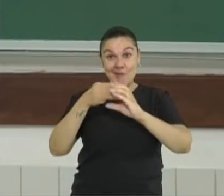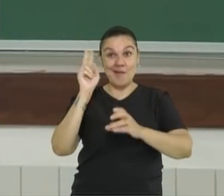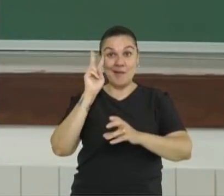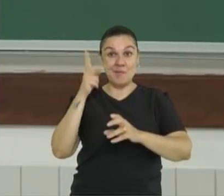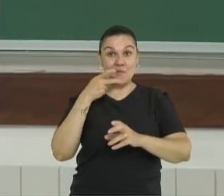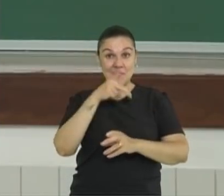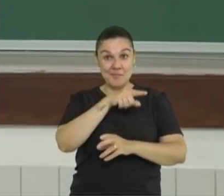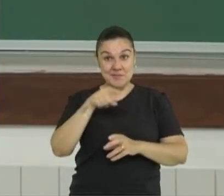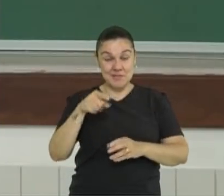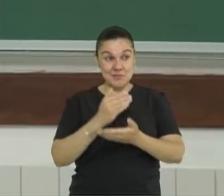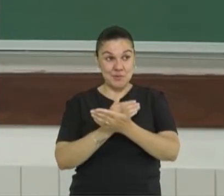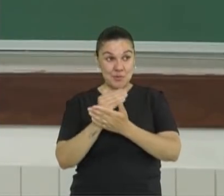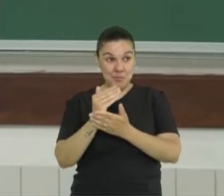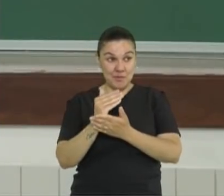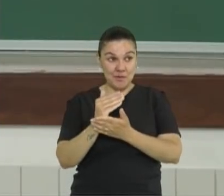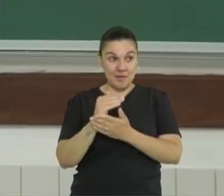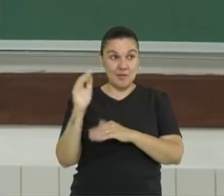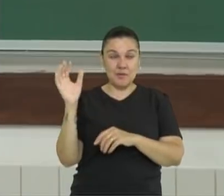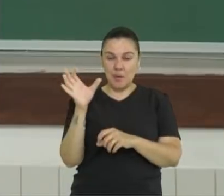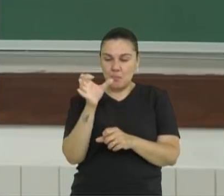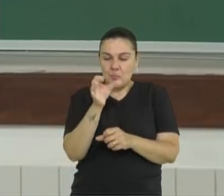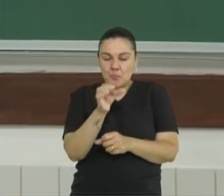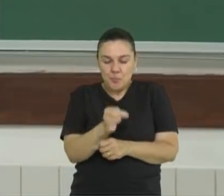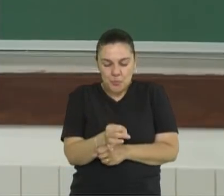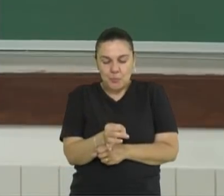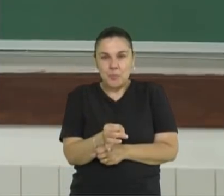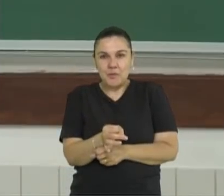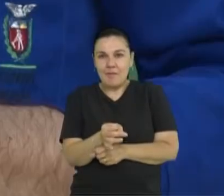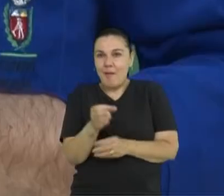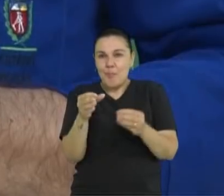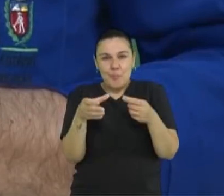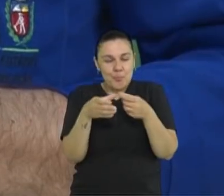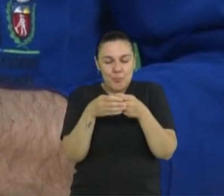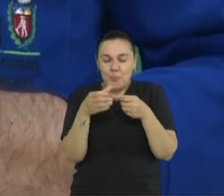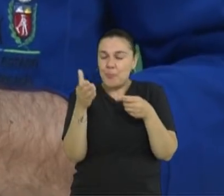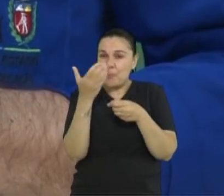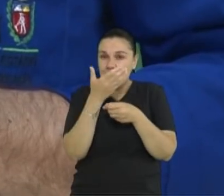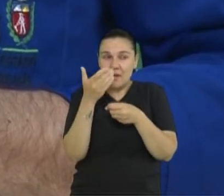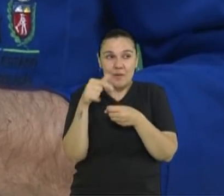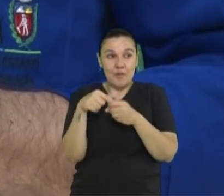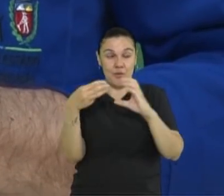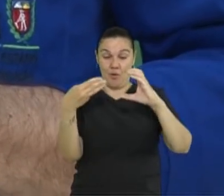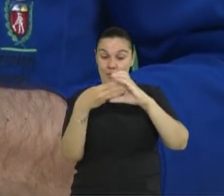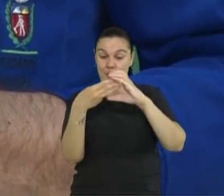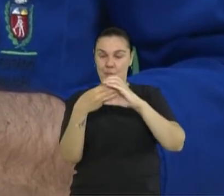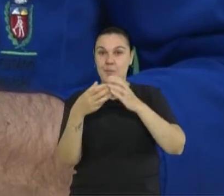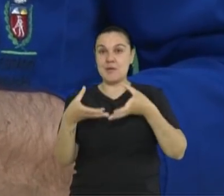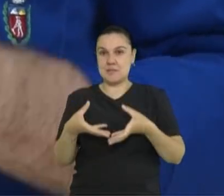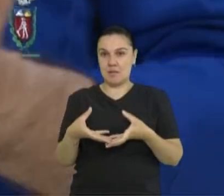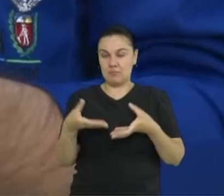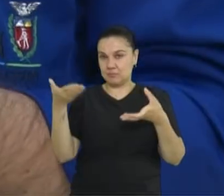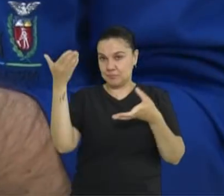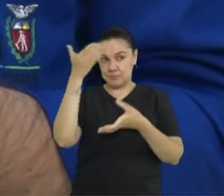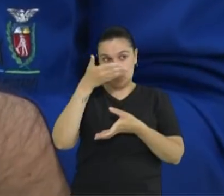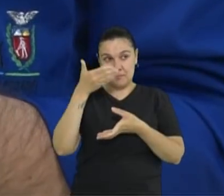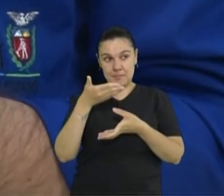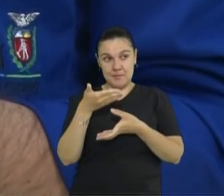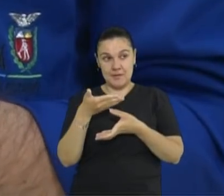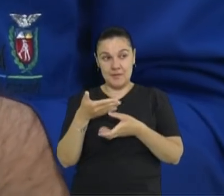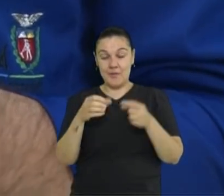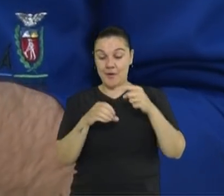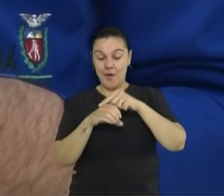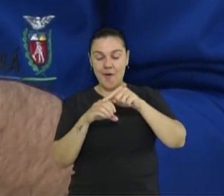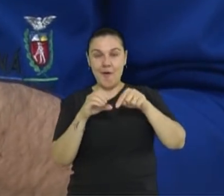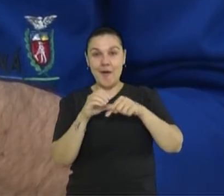começo da nossa aula que nós partimos de algo que é muito pequeno? Então, aqui eu tenho uma representação de uma célula, que é microscópica. Aqui